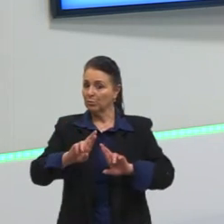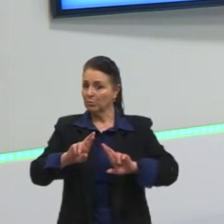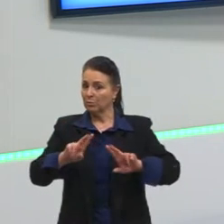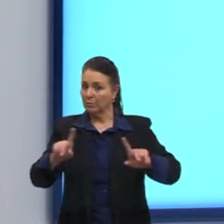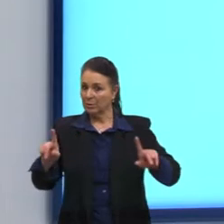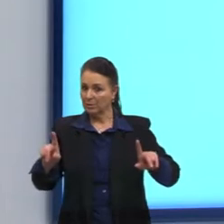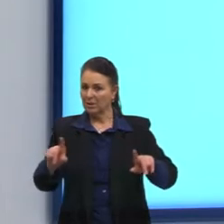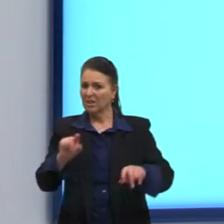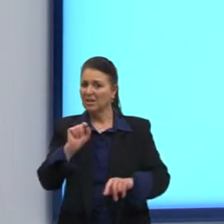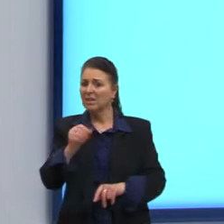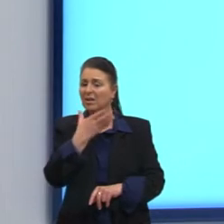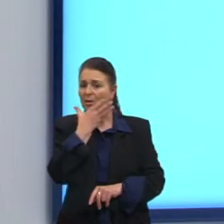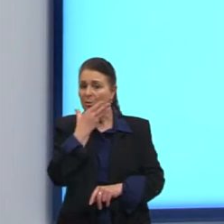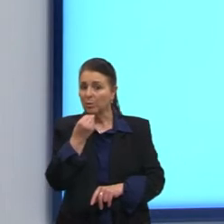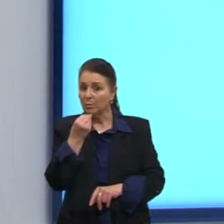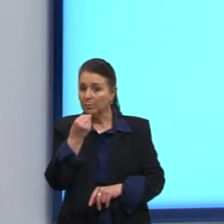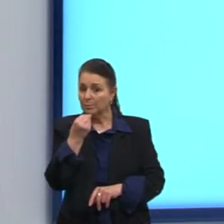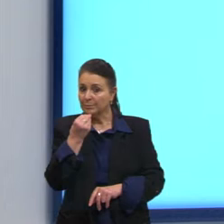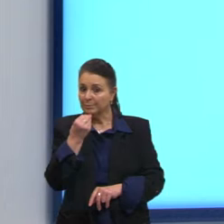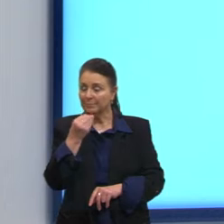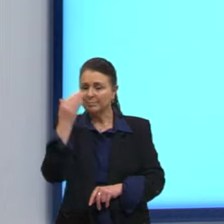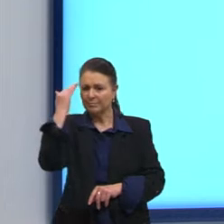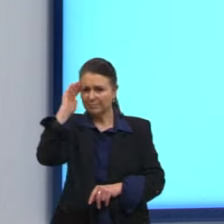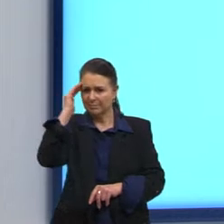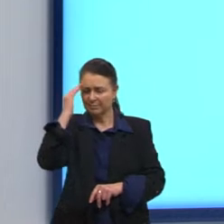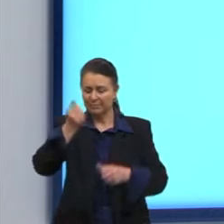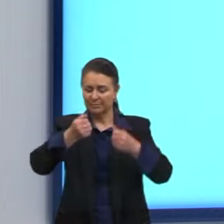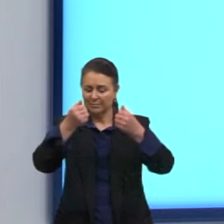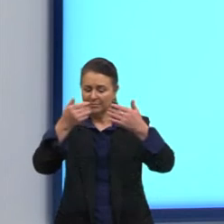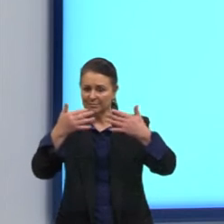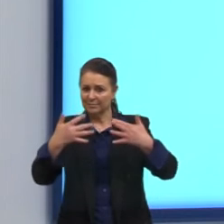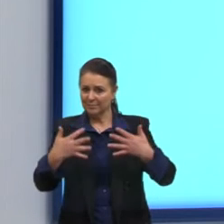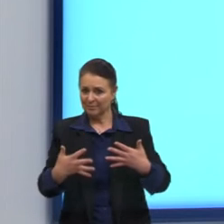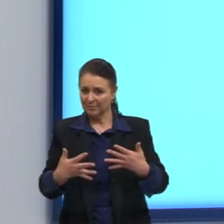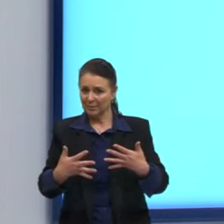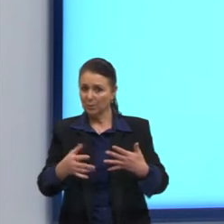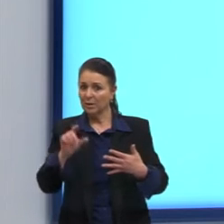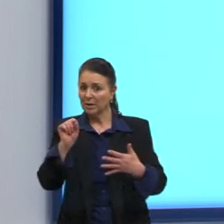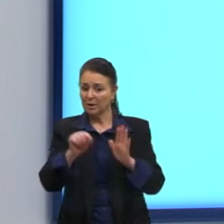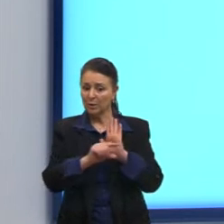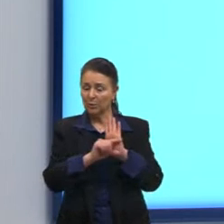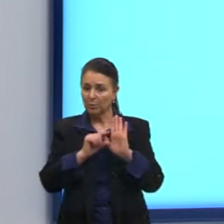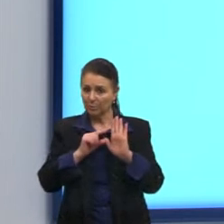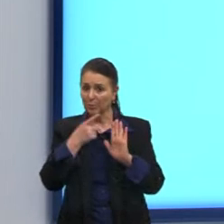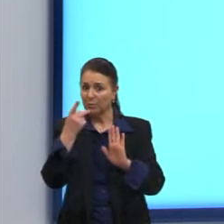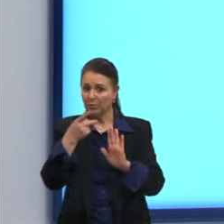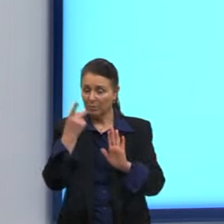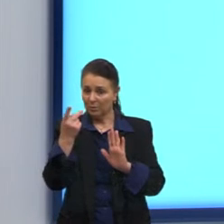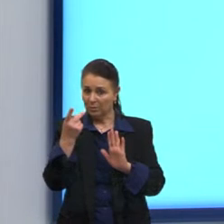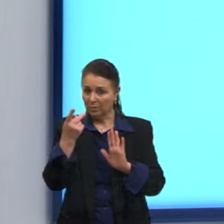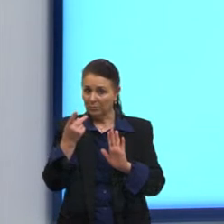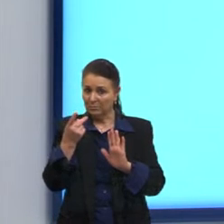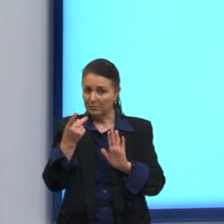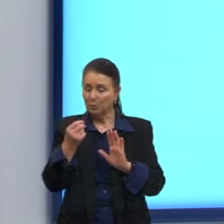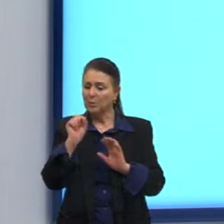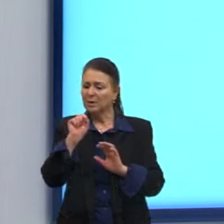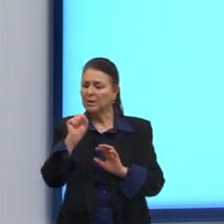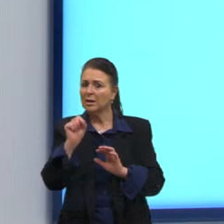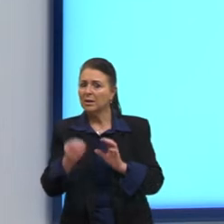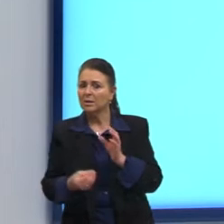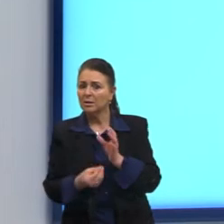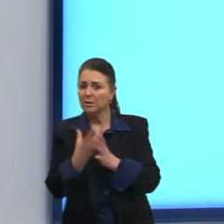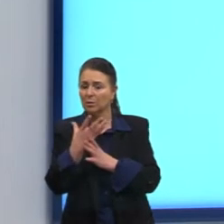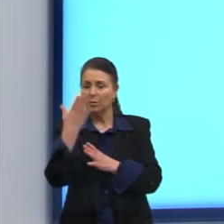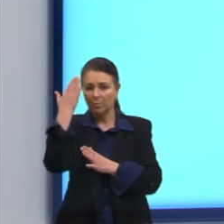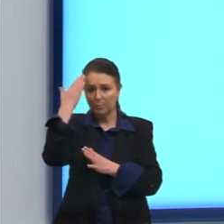foi Christian Huygens? Para a gente entender, falar sobre algo que ele disse, né, o princípio dele, a gente pode também entender um